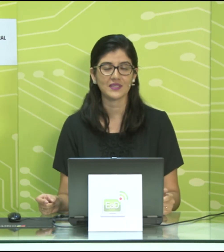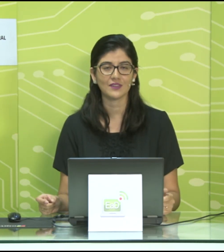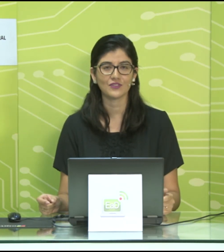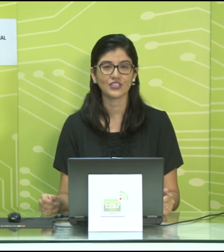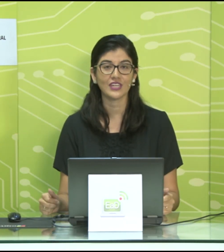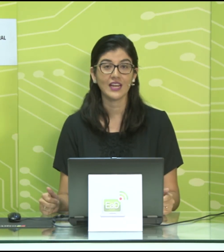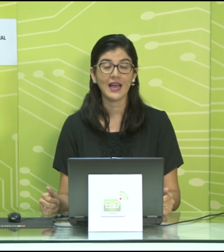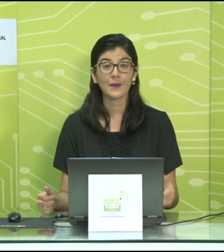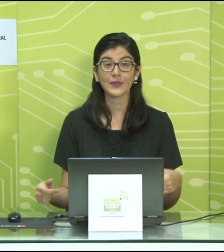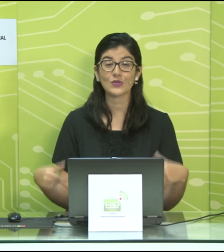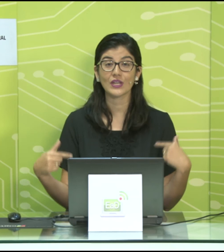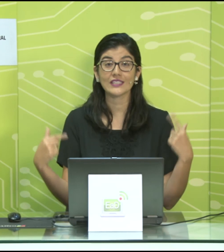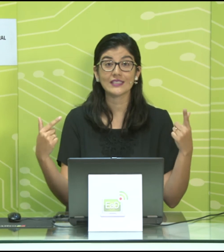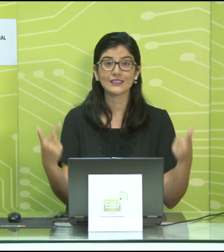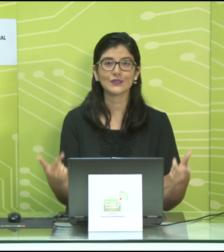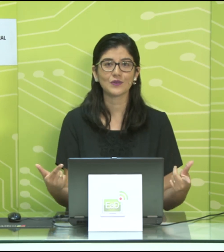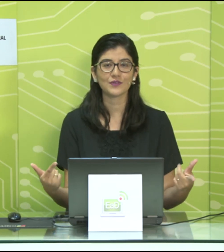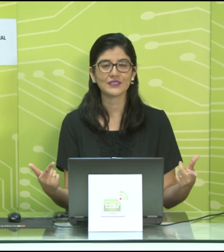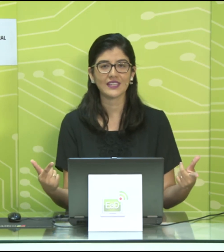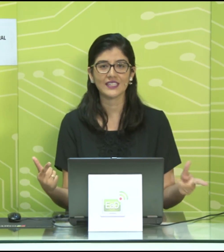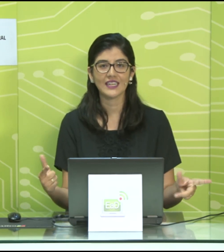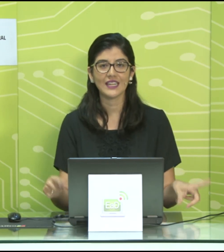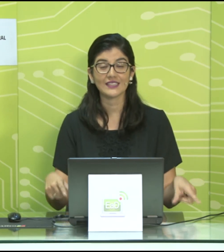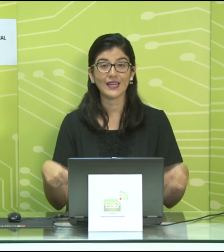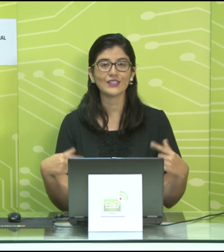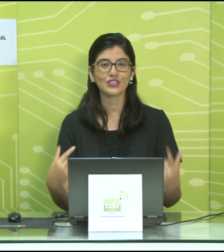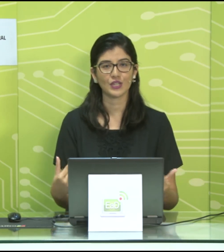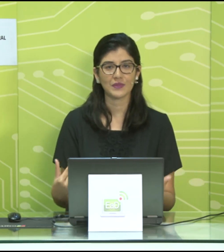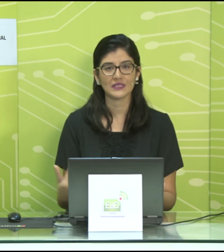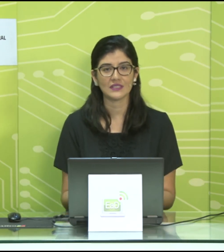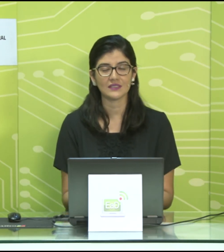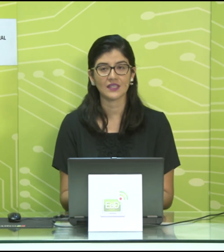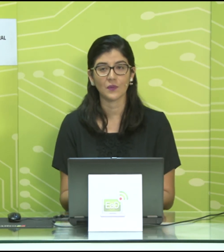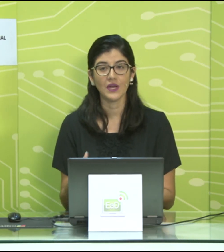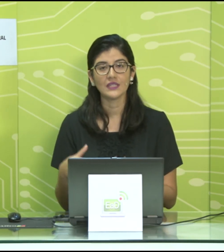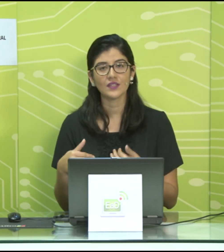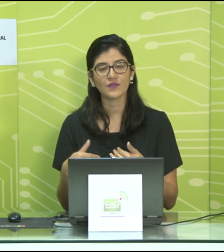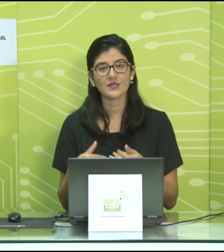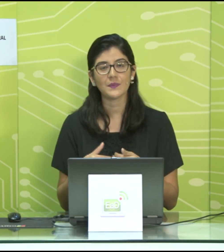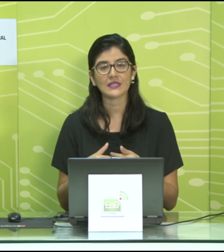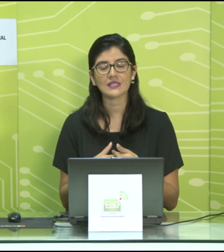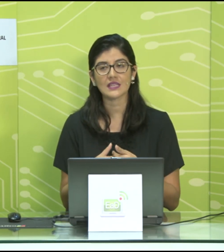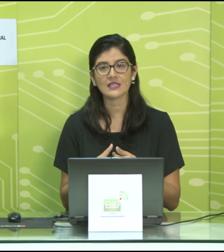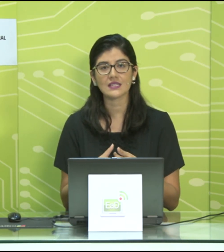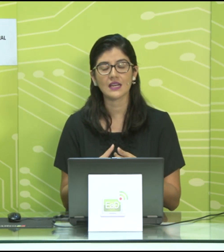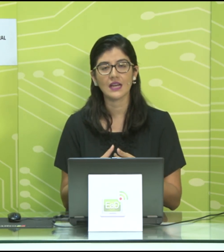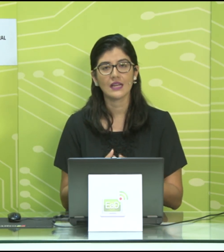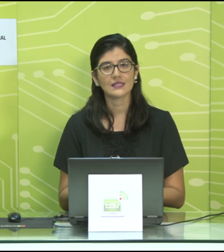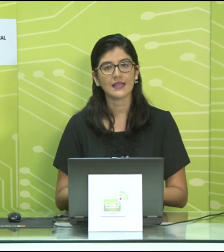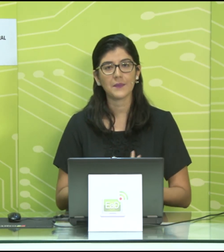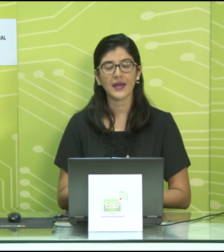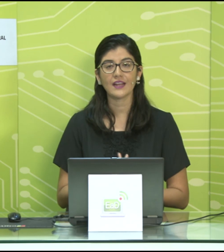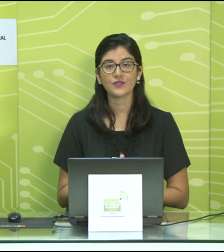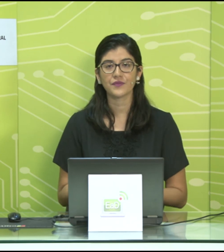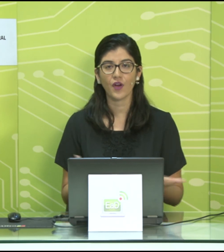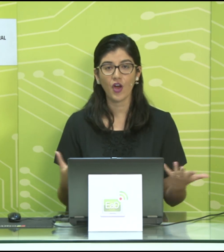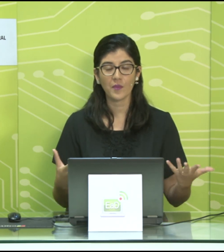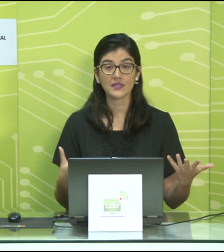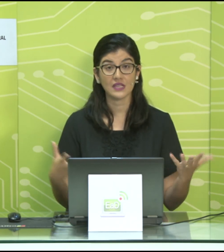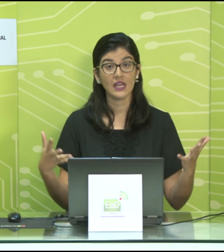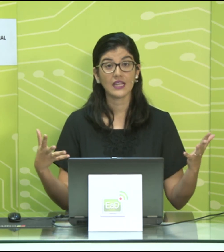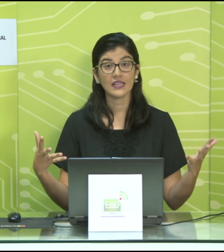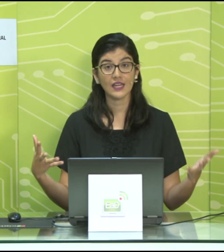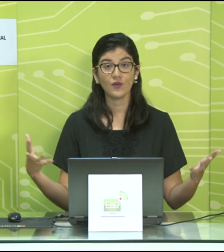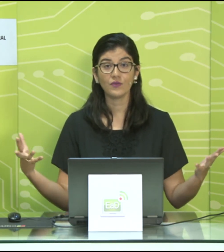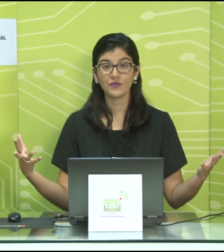comparação, uma analogia, a pessoa gritando com você. Ela está te chamando a atenção. Então, você precisa se equiparar de